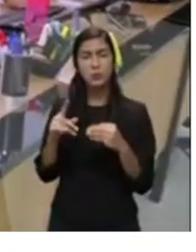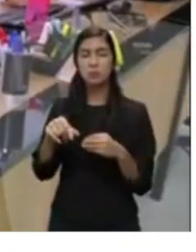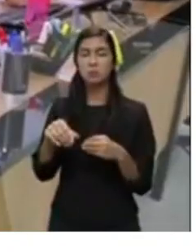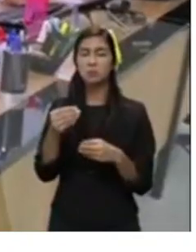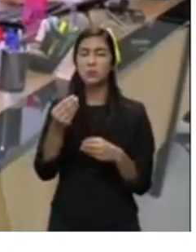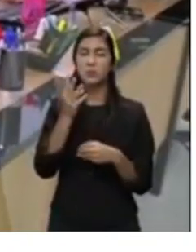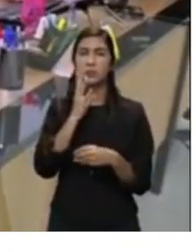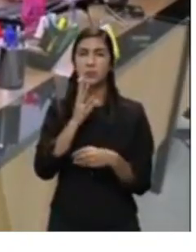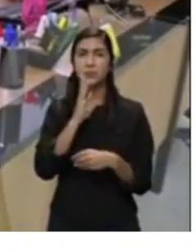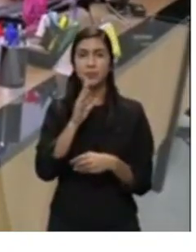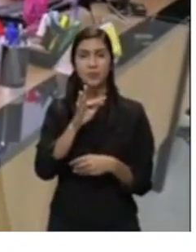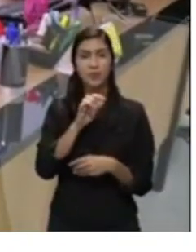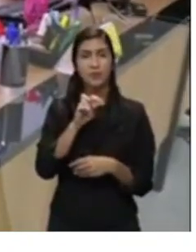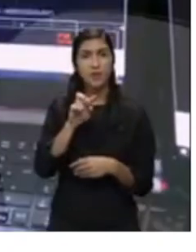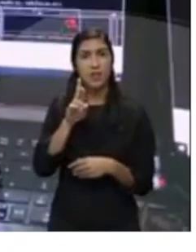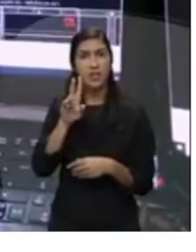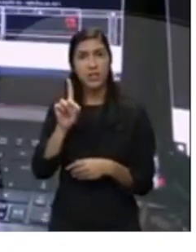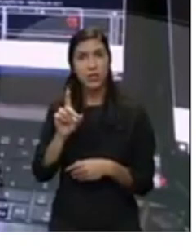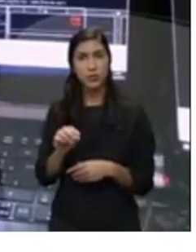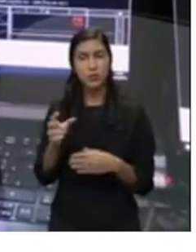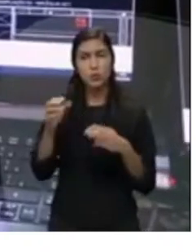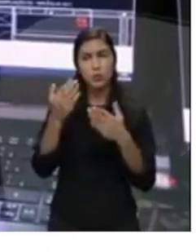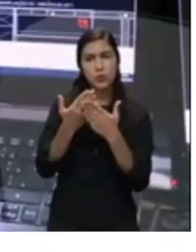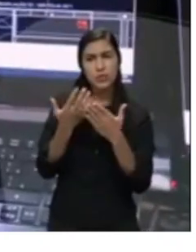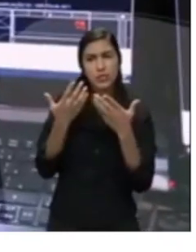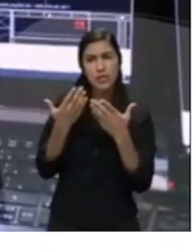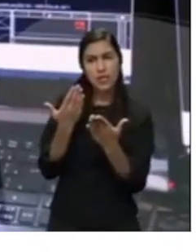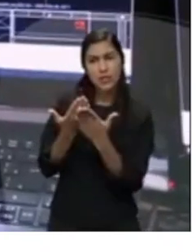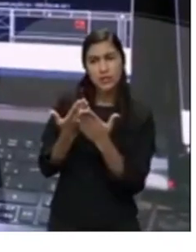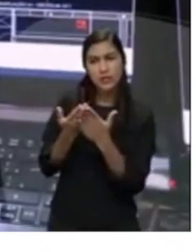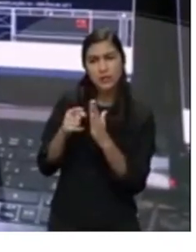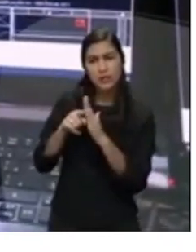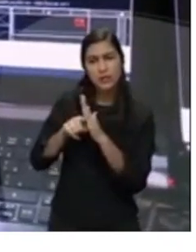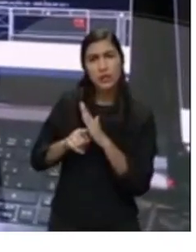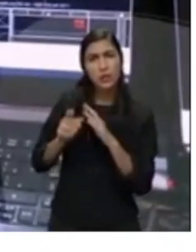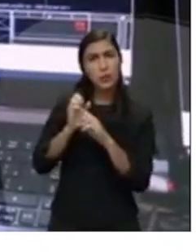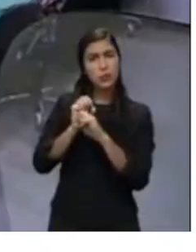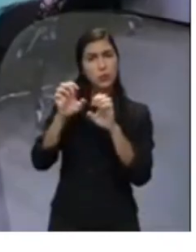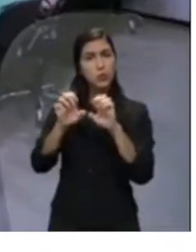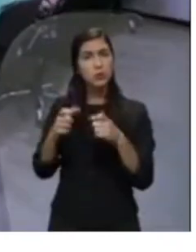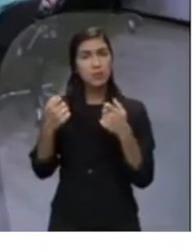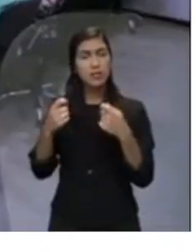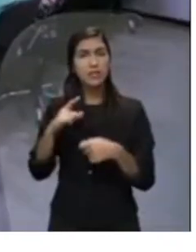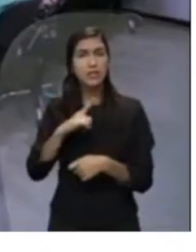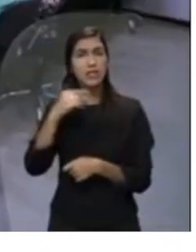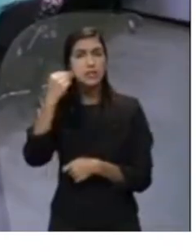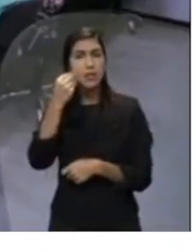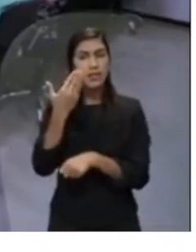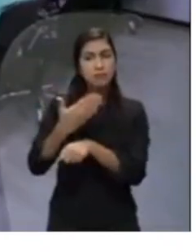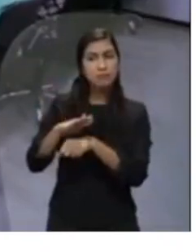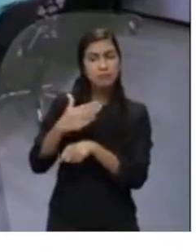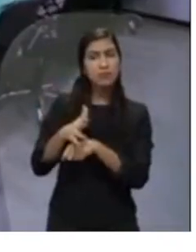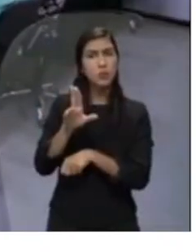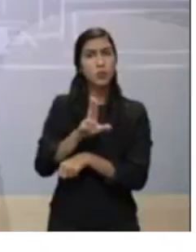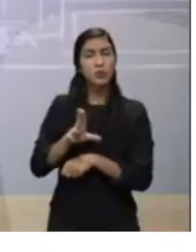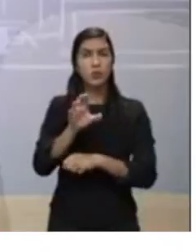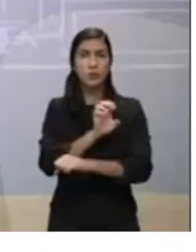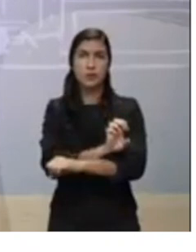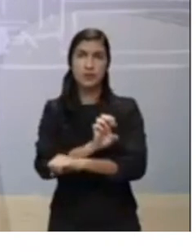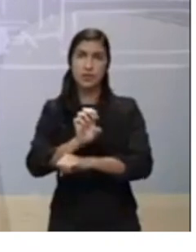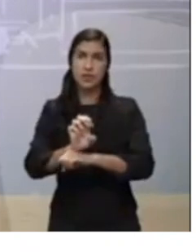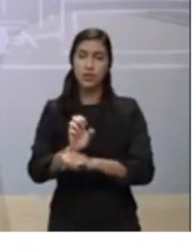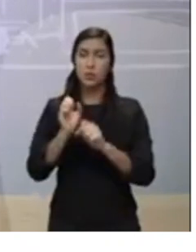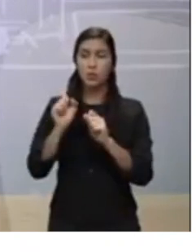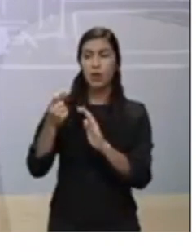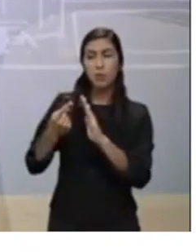Para Fernando, o estudante que quiser se especializar no cálculo de estruturas deve buscar experiência prática por meio de estágio. Para